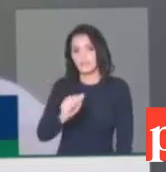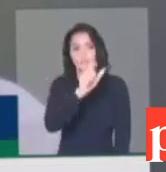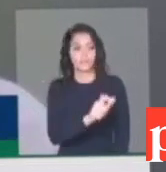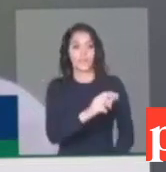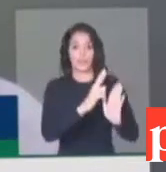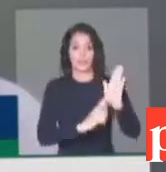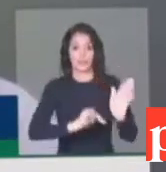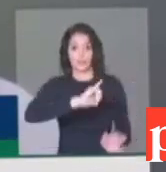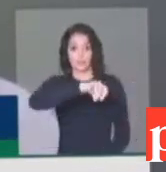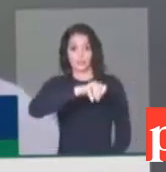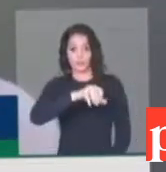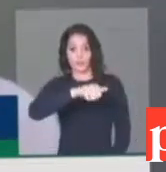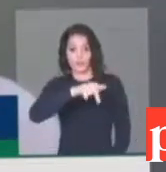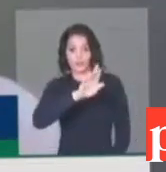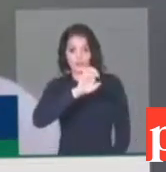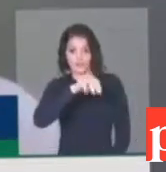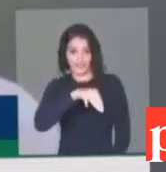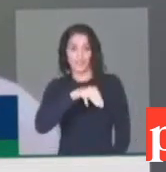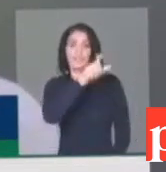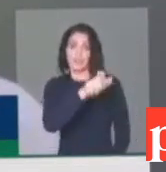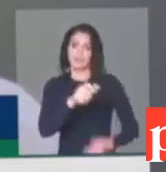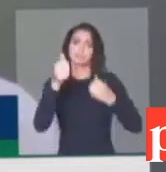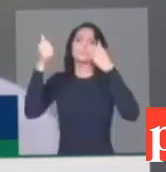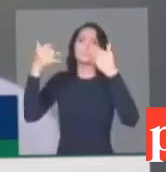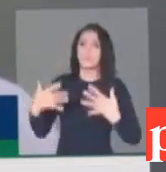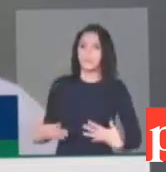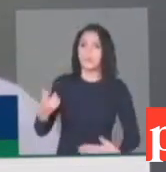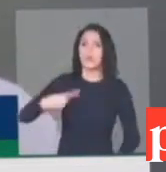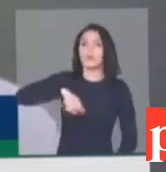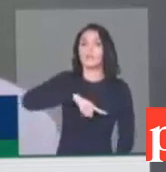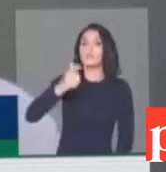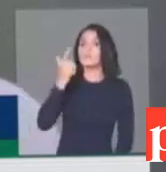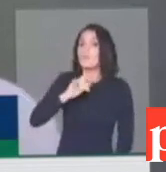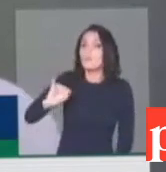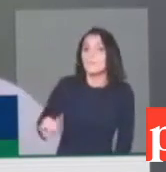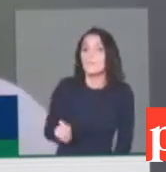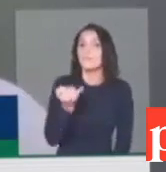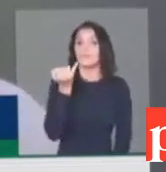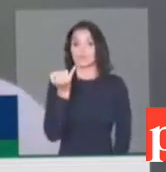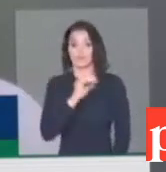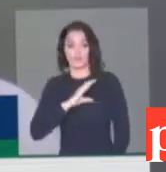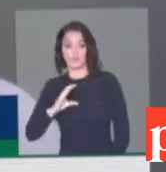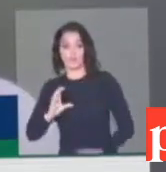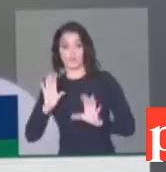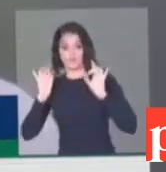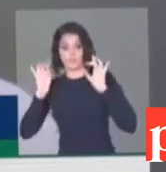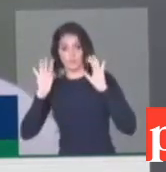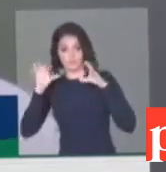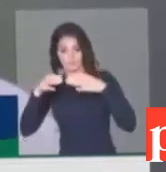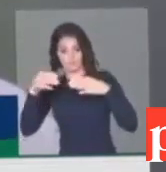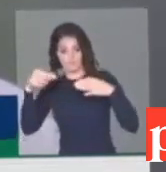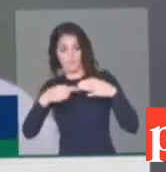Joaquim Passarinho explicou bem. Nós pudemos aproveitar o trabalho feito pela comissão extraordinária, que